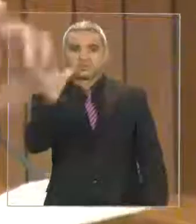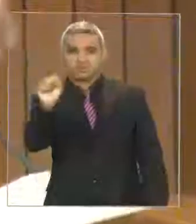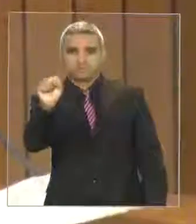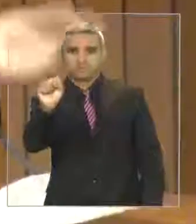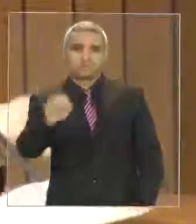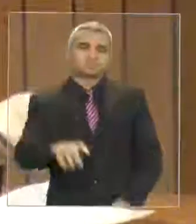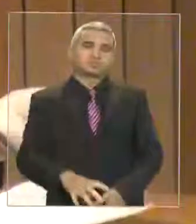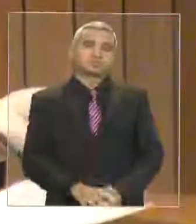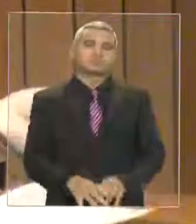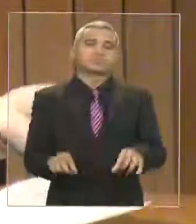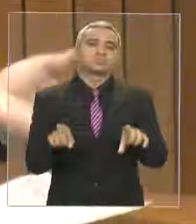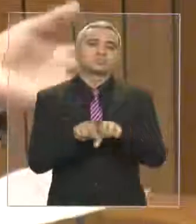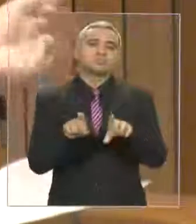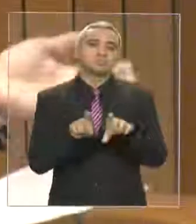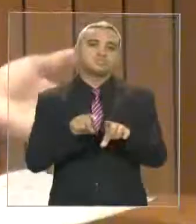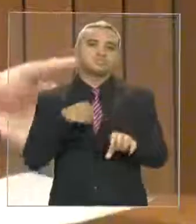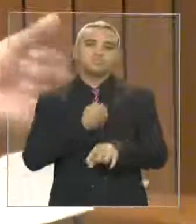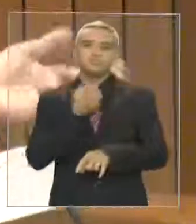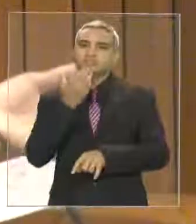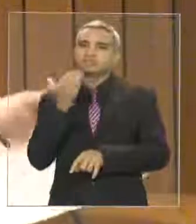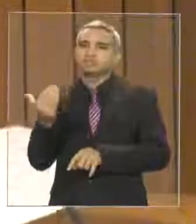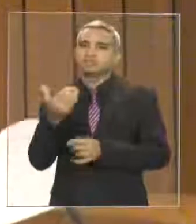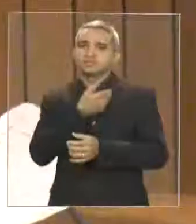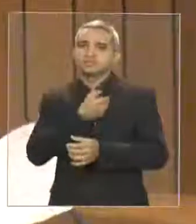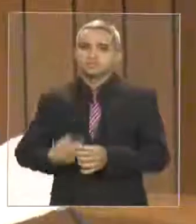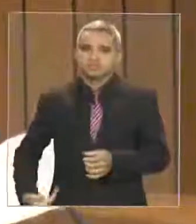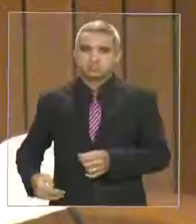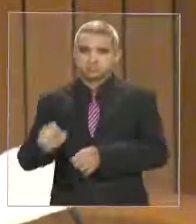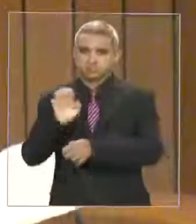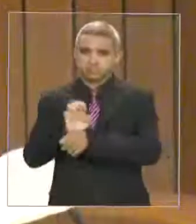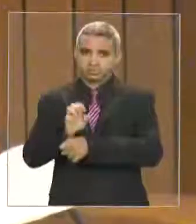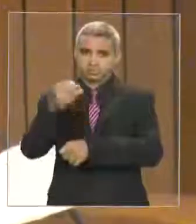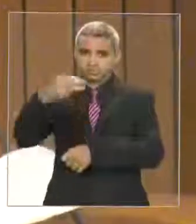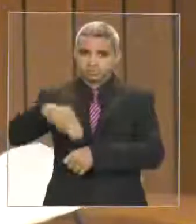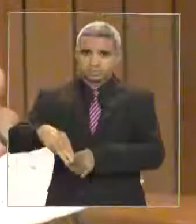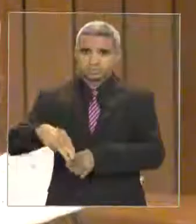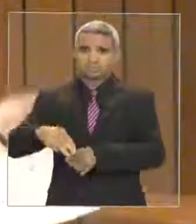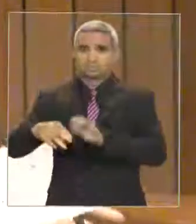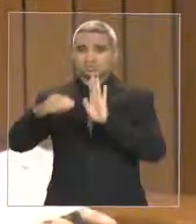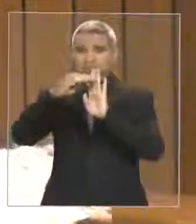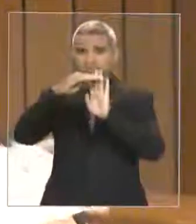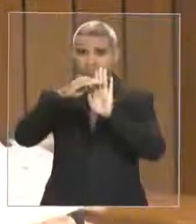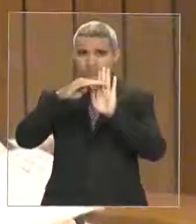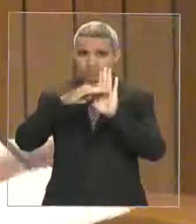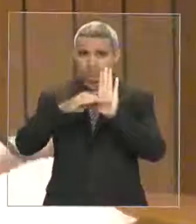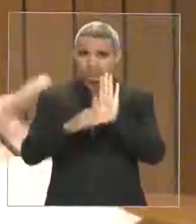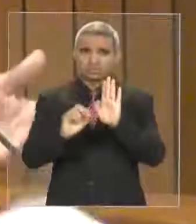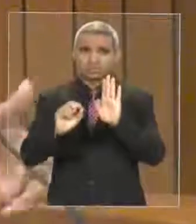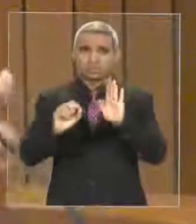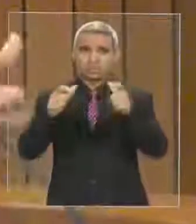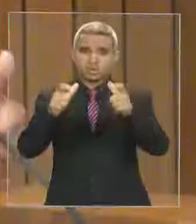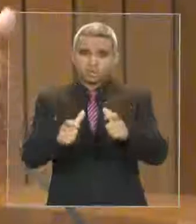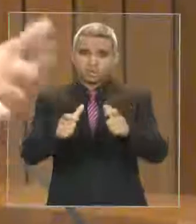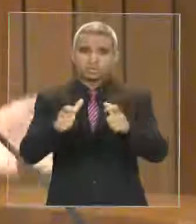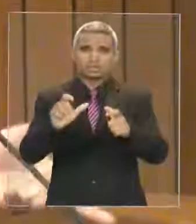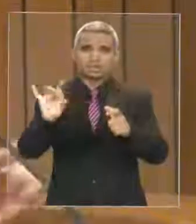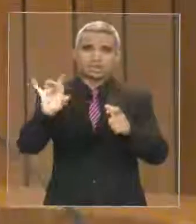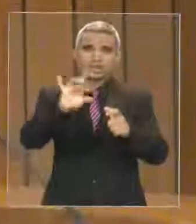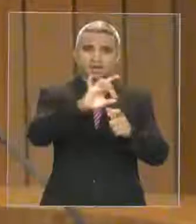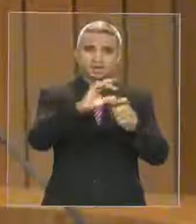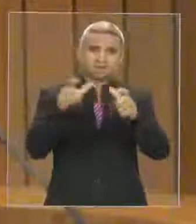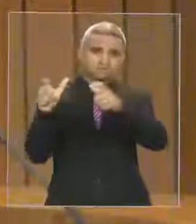ao governo do Estado também o endereço, a relação das 574 escolas, que também está na